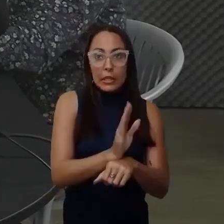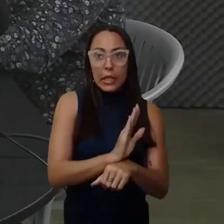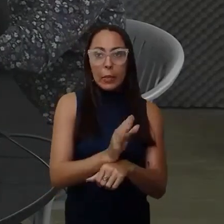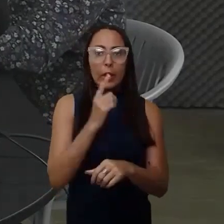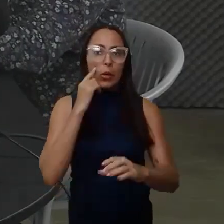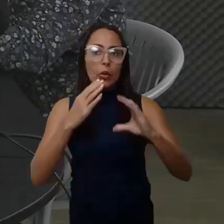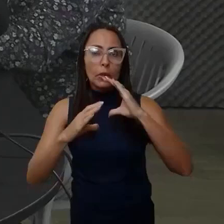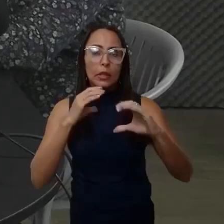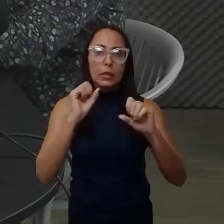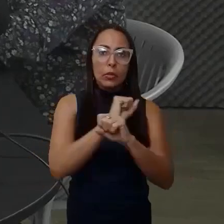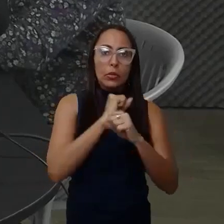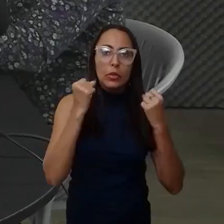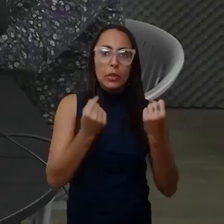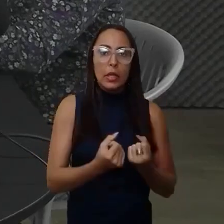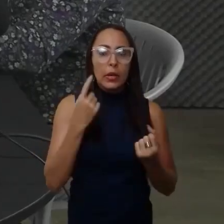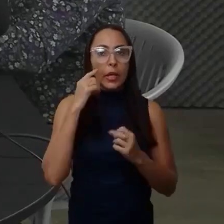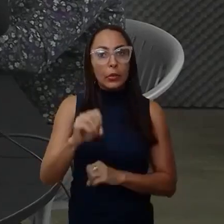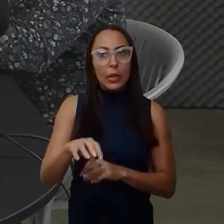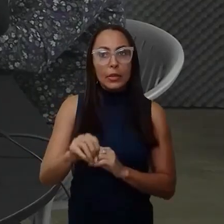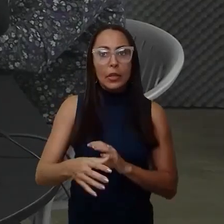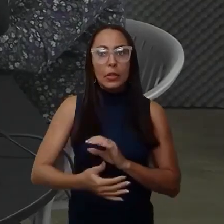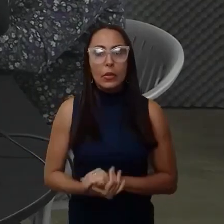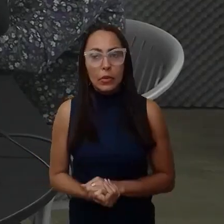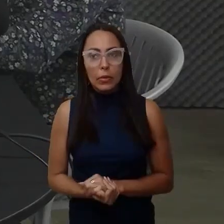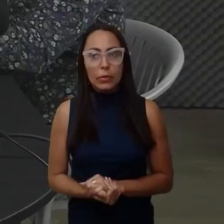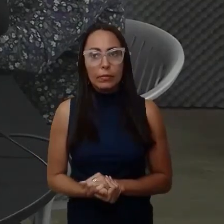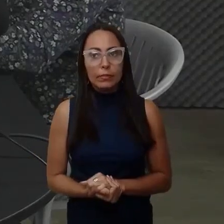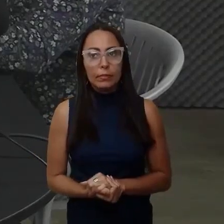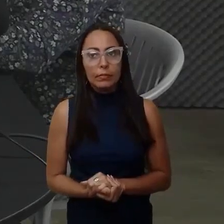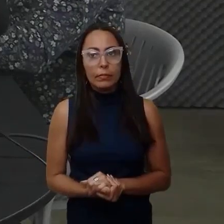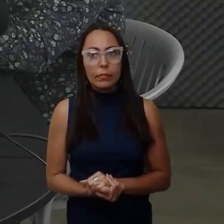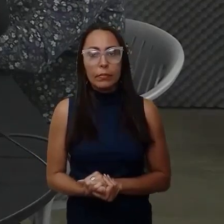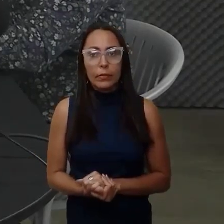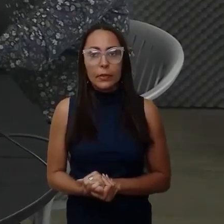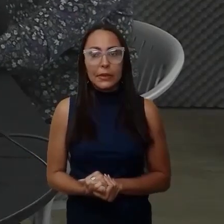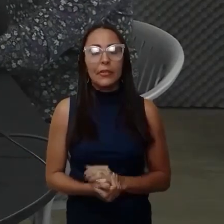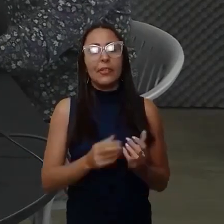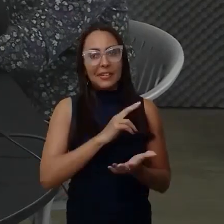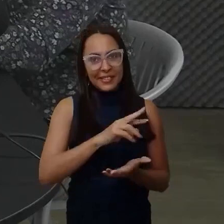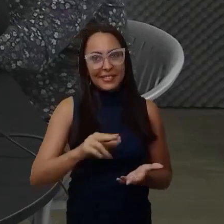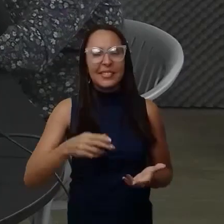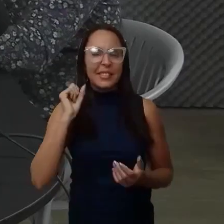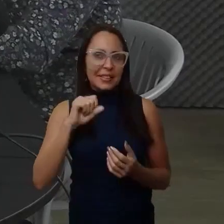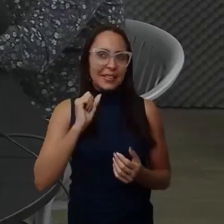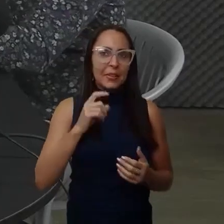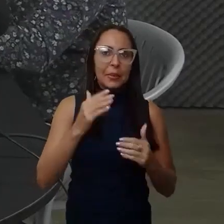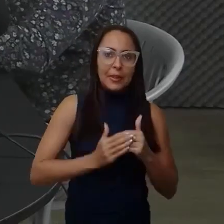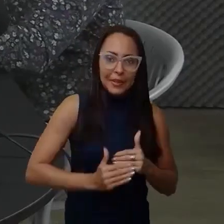comunicação social e educação. O que é que a gente pode falar sobre isso? Eita, tanta coisa. Comece, Dani.